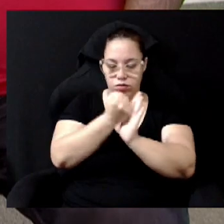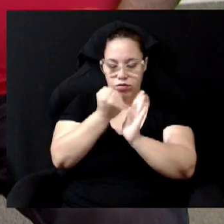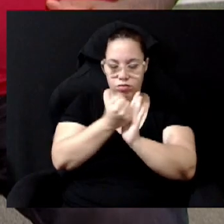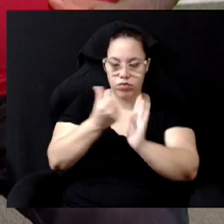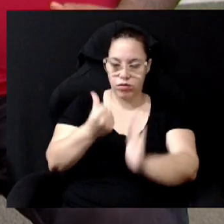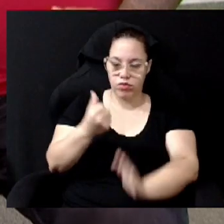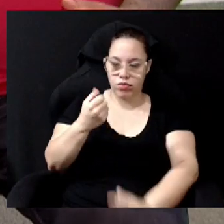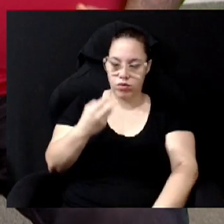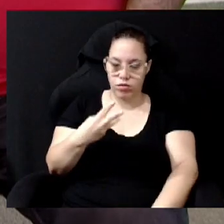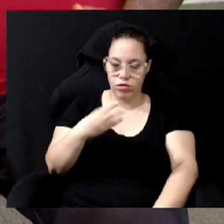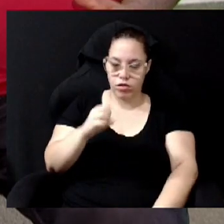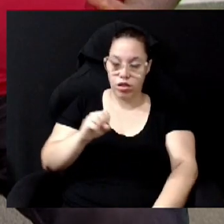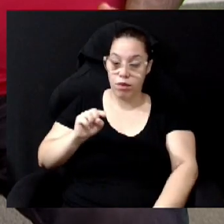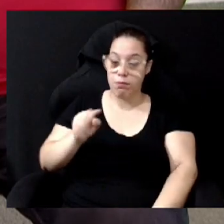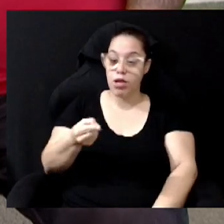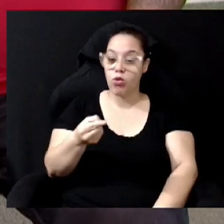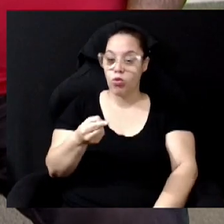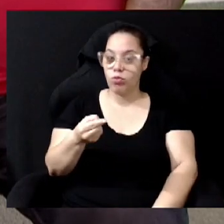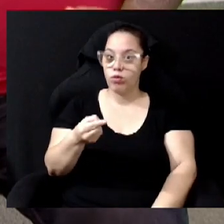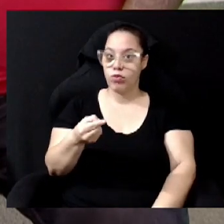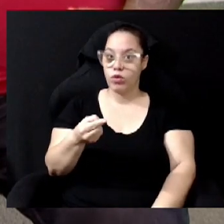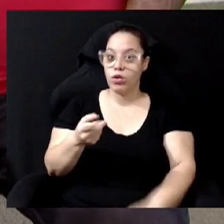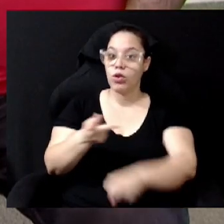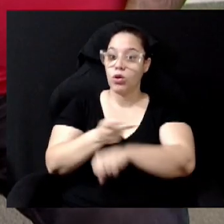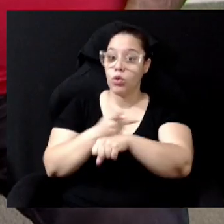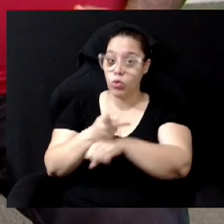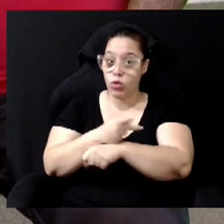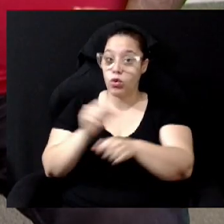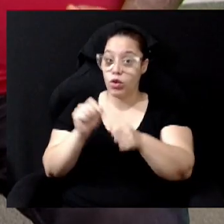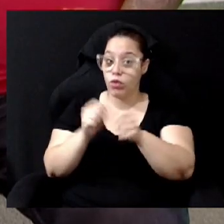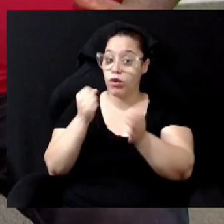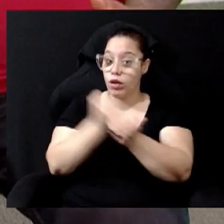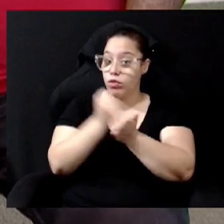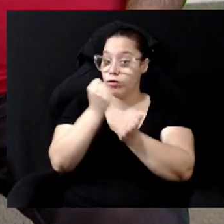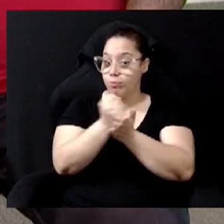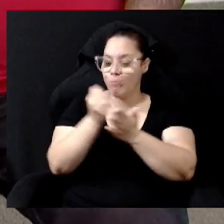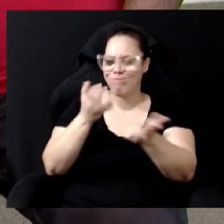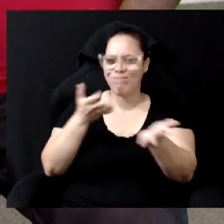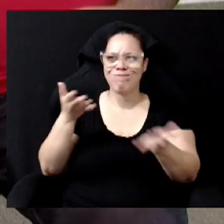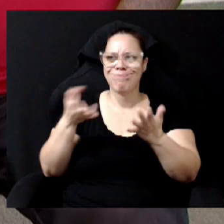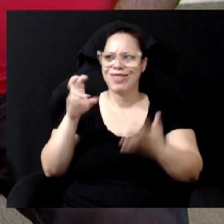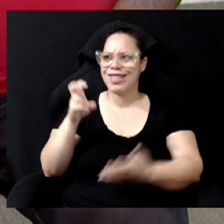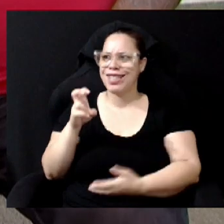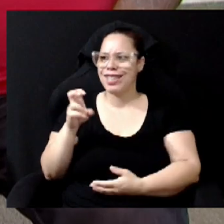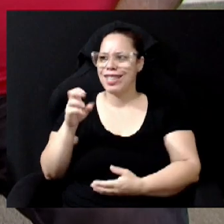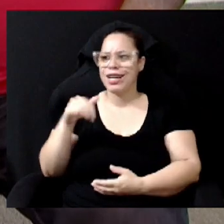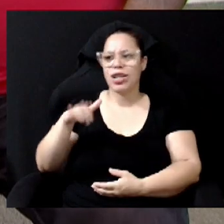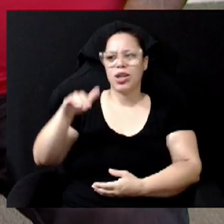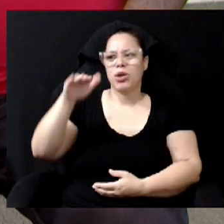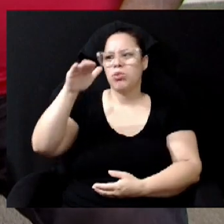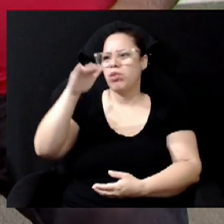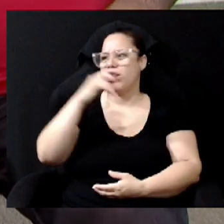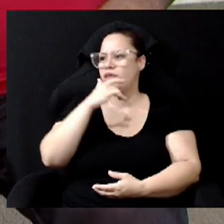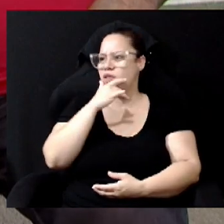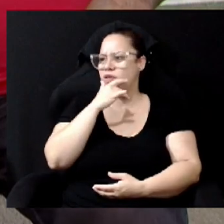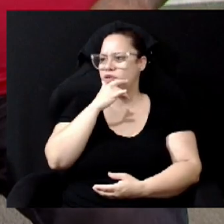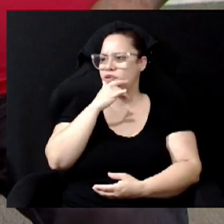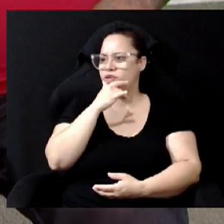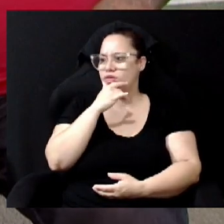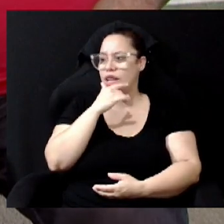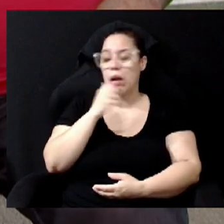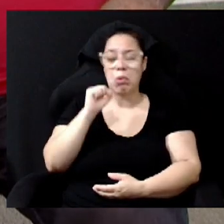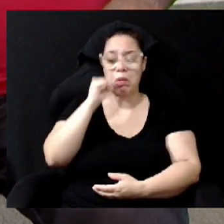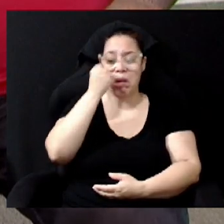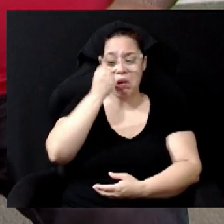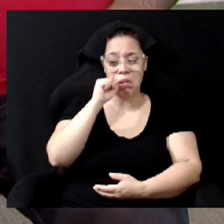mil casos. Isso é o que foram procurados e fizeram registro. A gente calcula que isso são 5, 10 vezes mais. Então mostra que a situação é gravíssima. E ainda